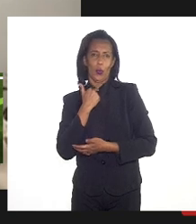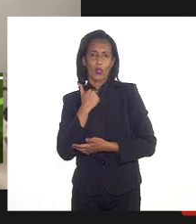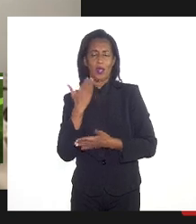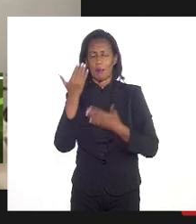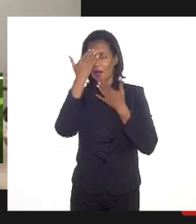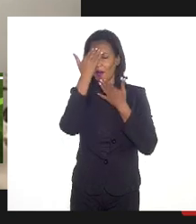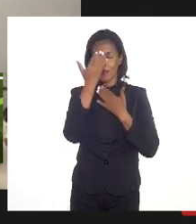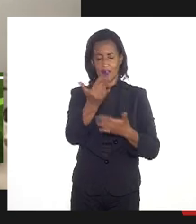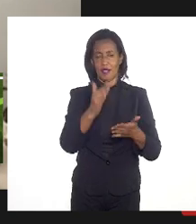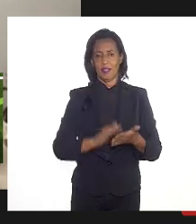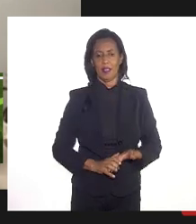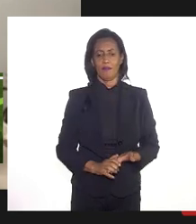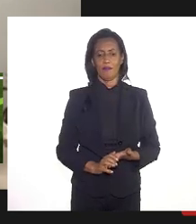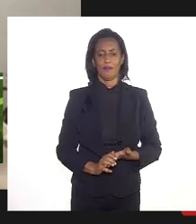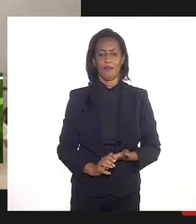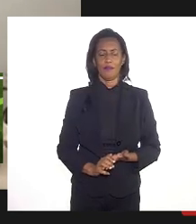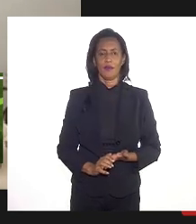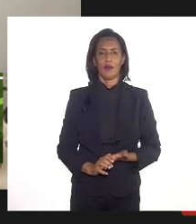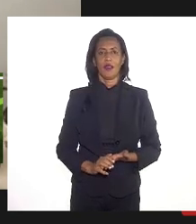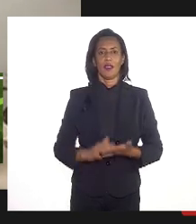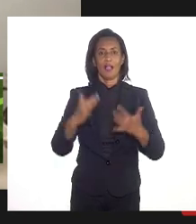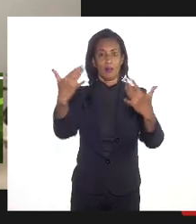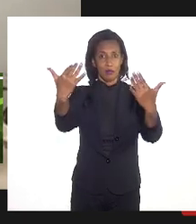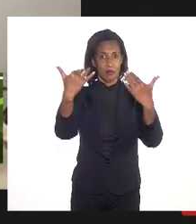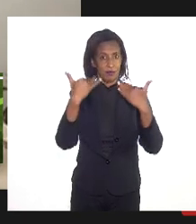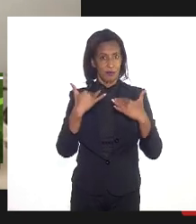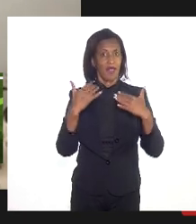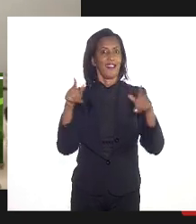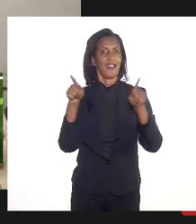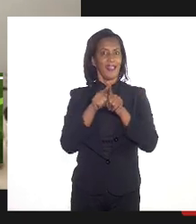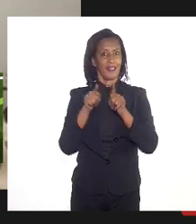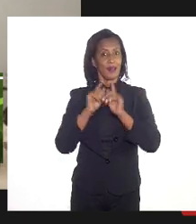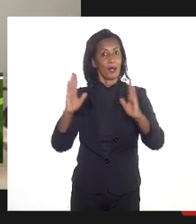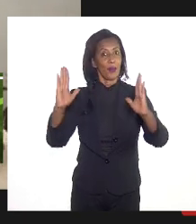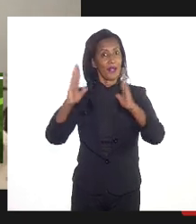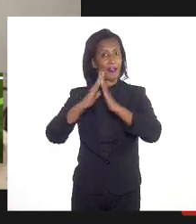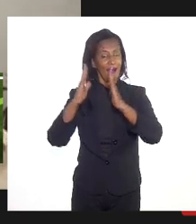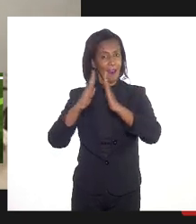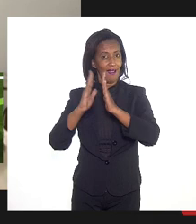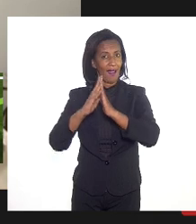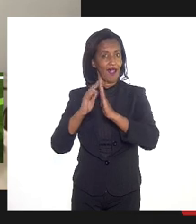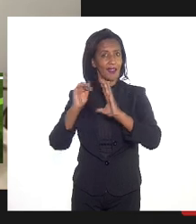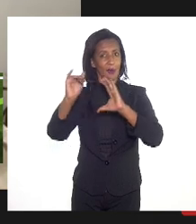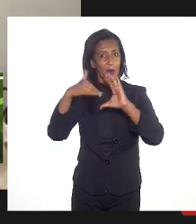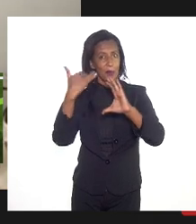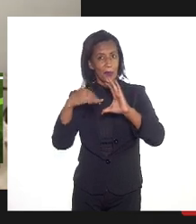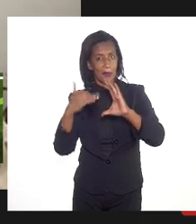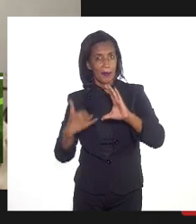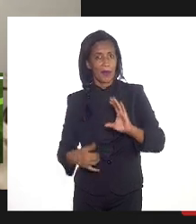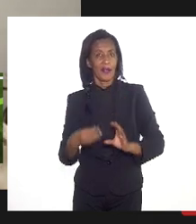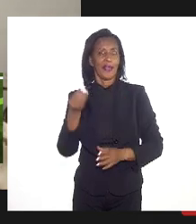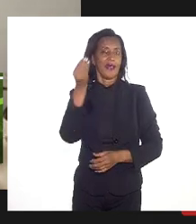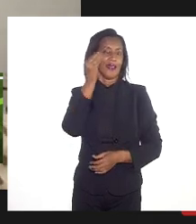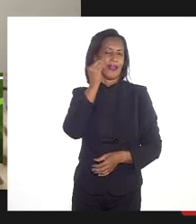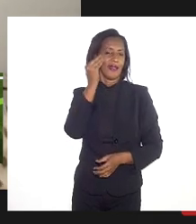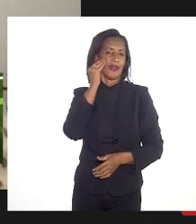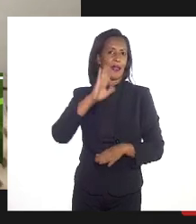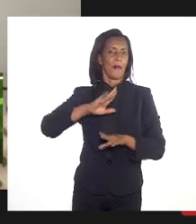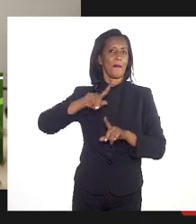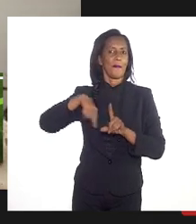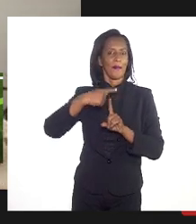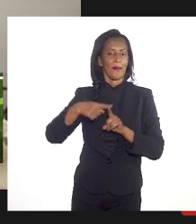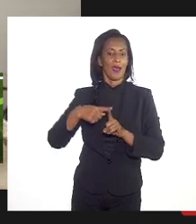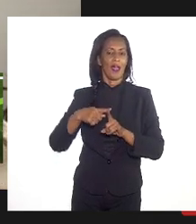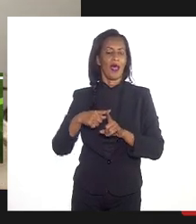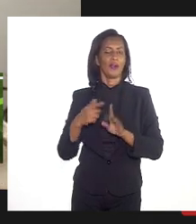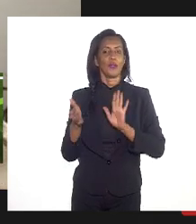agradecer a audiência de vocês que também estão em casa e puderam participar um pouco mais do que tange